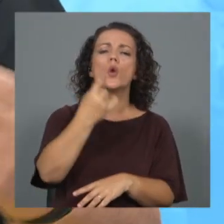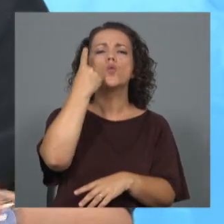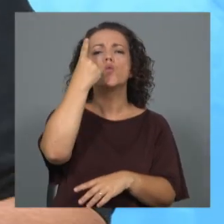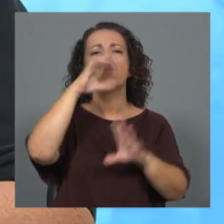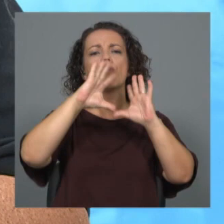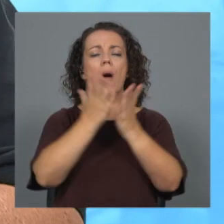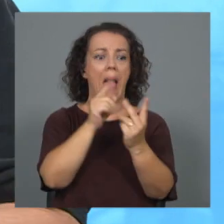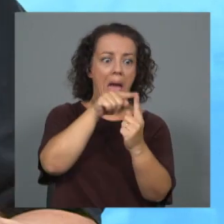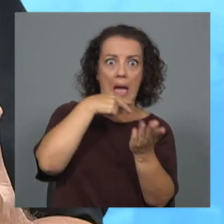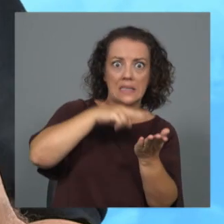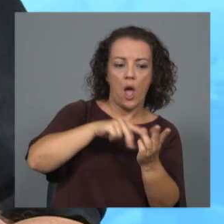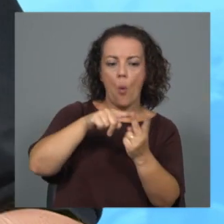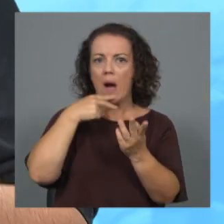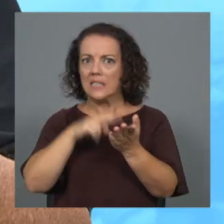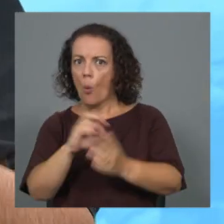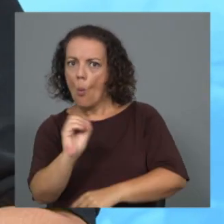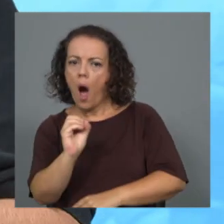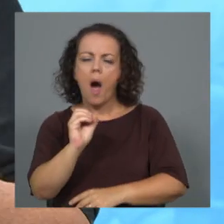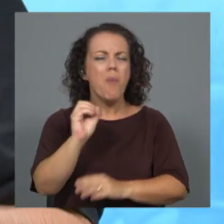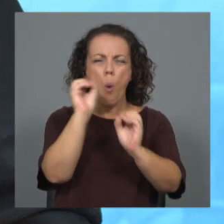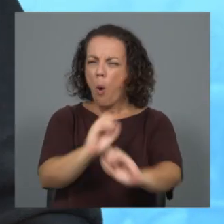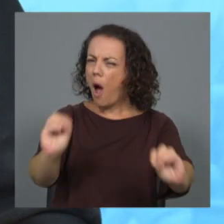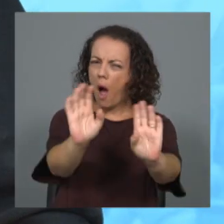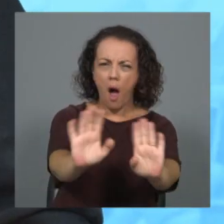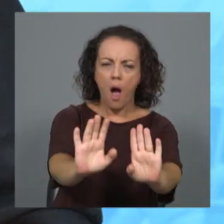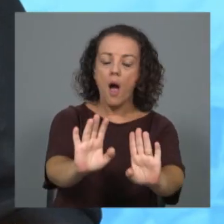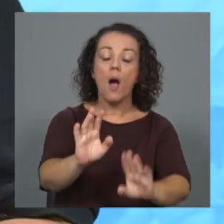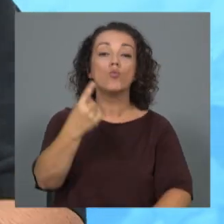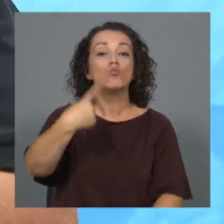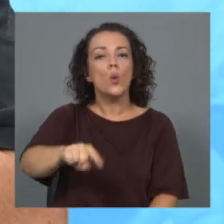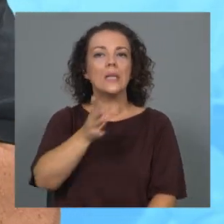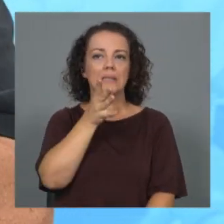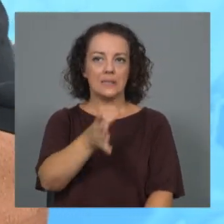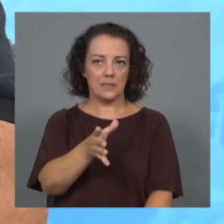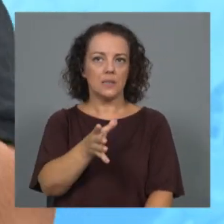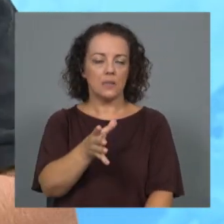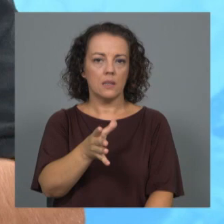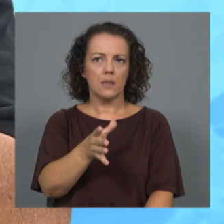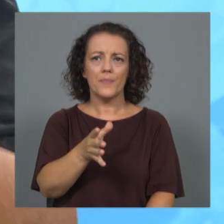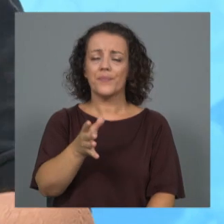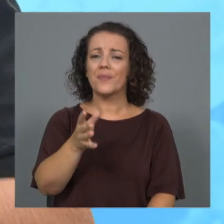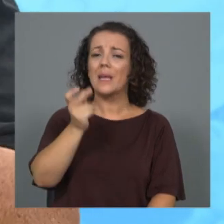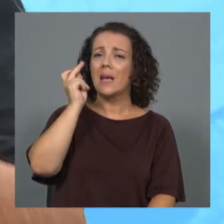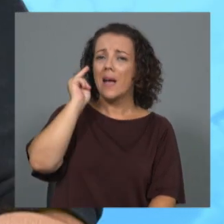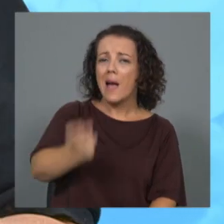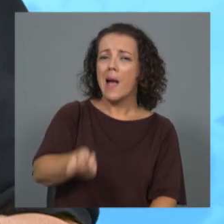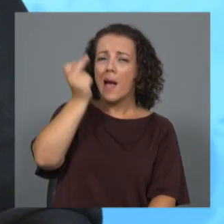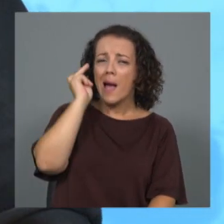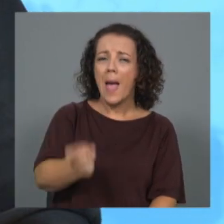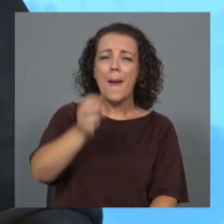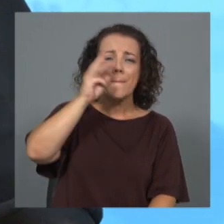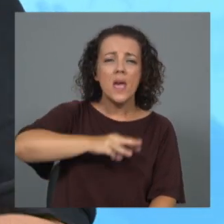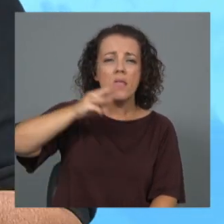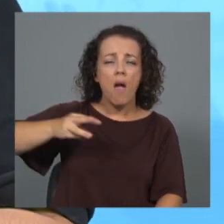não têm. Não se trata de nada disso. Trata-se de constatarmos que desde há milhares e milhares e milhares de